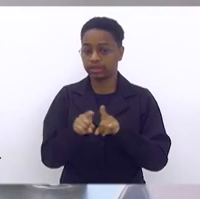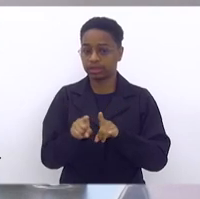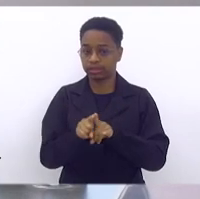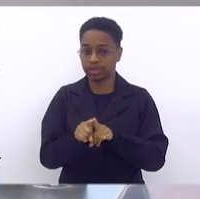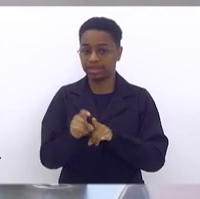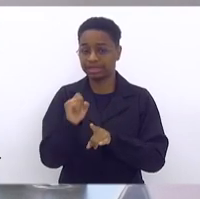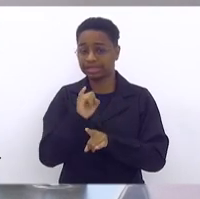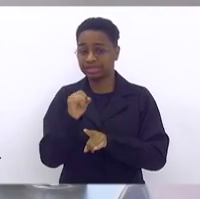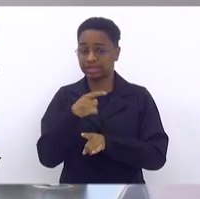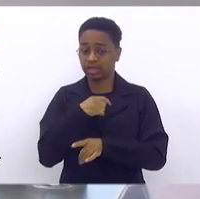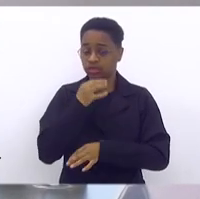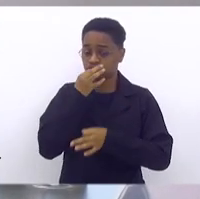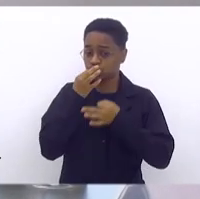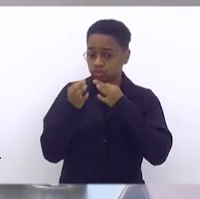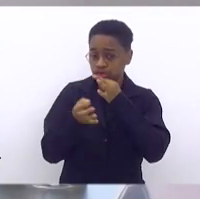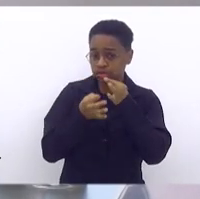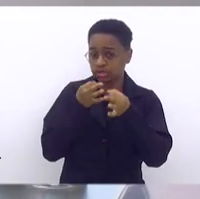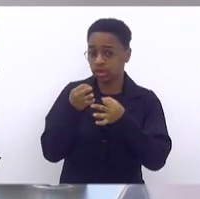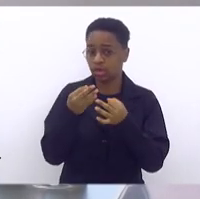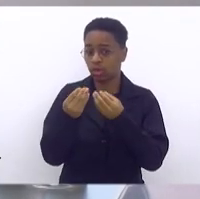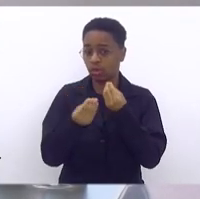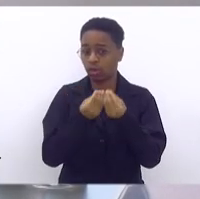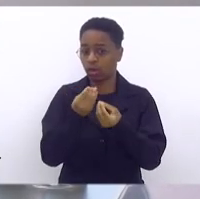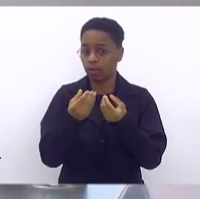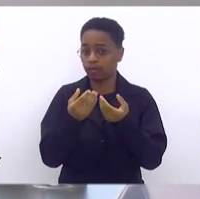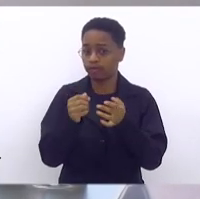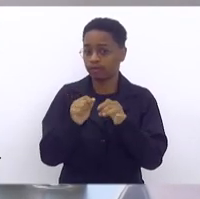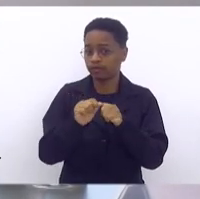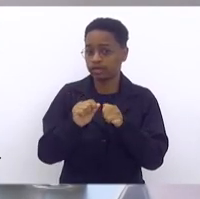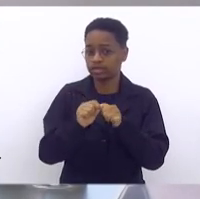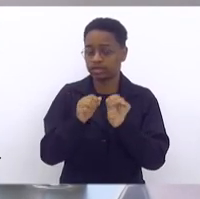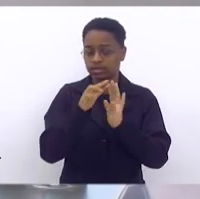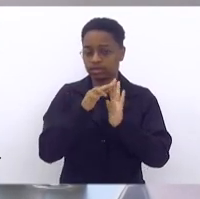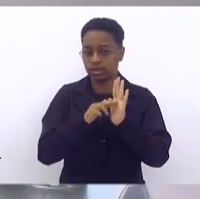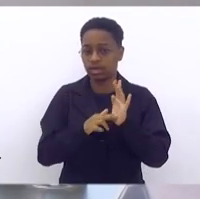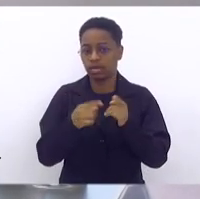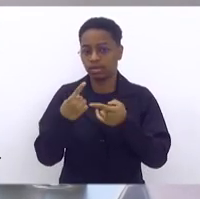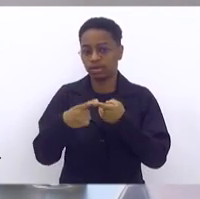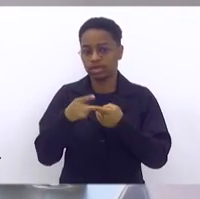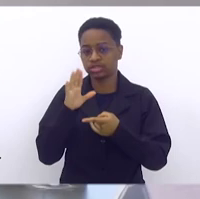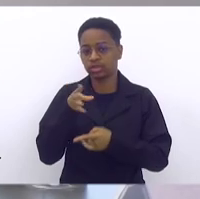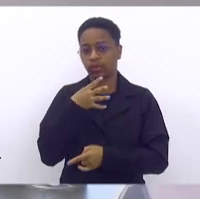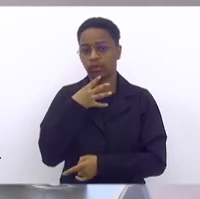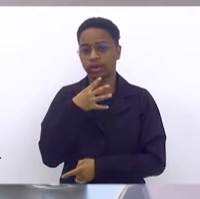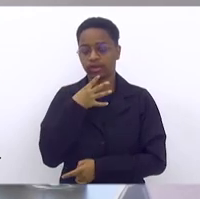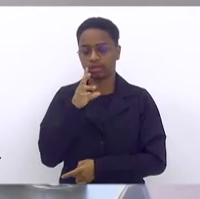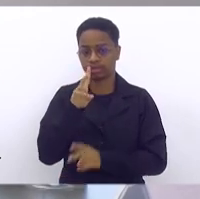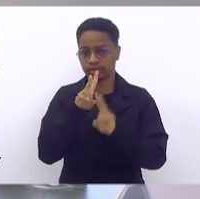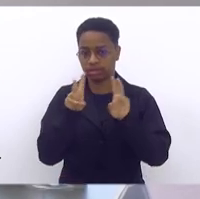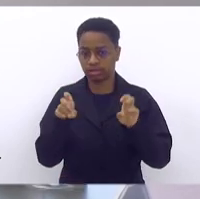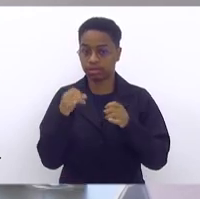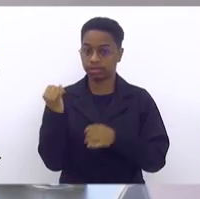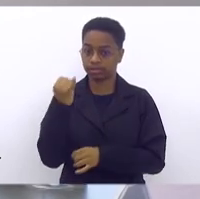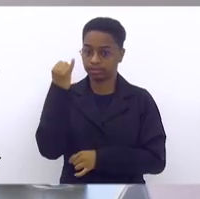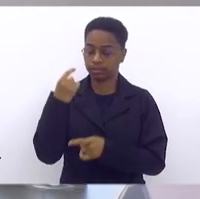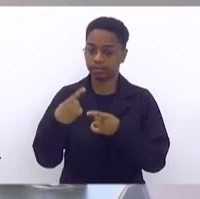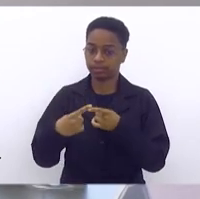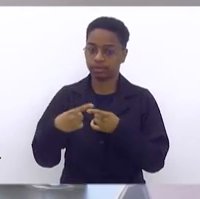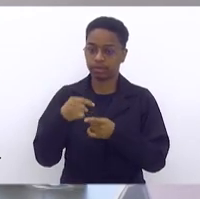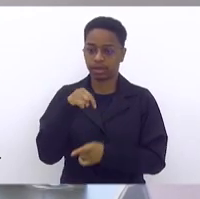alguma sugestão dessa regulamentação pela sua prática com o tema, seria importante, porque a própria